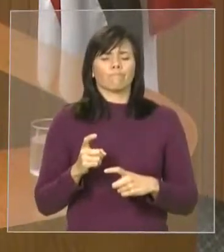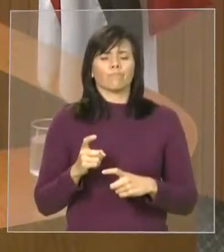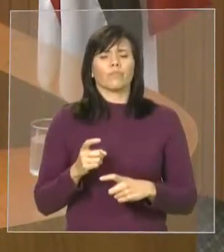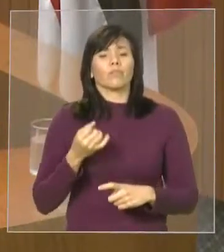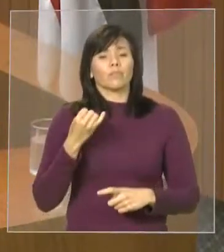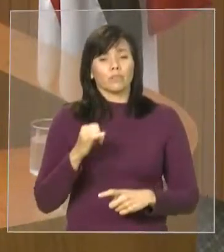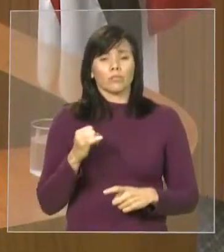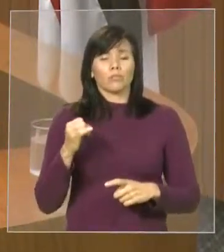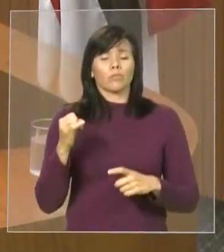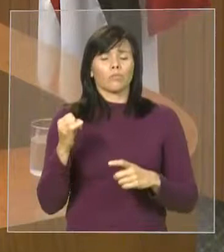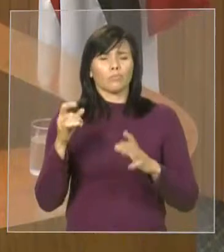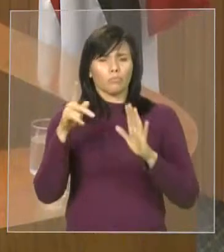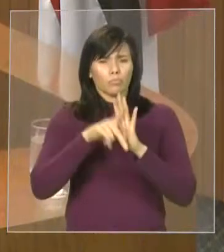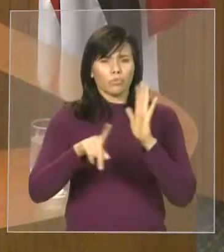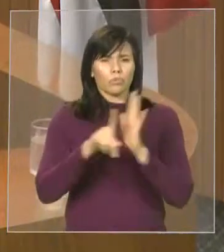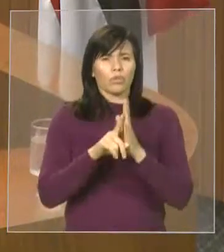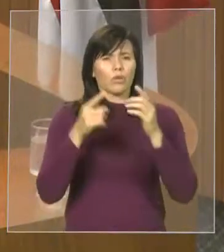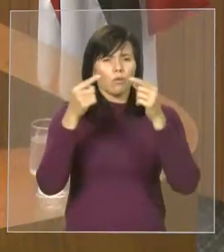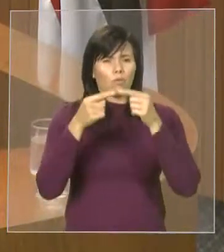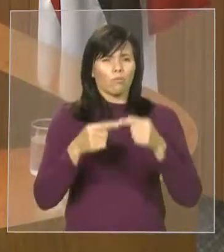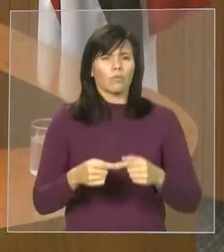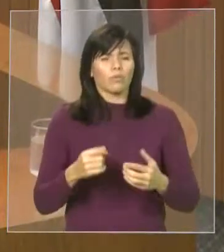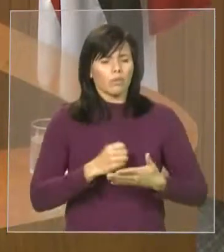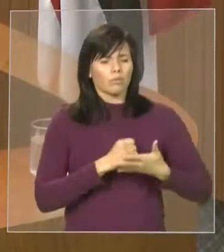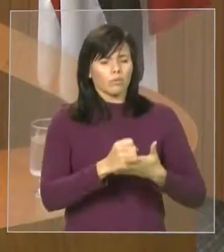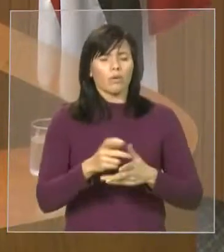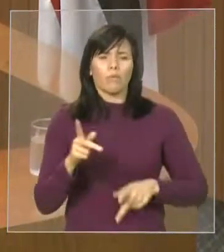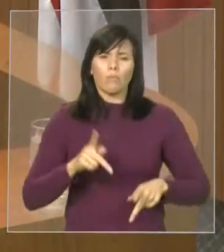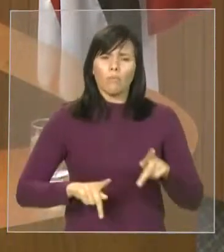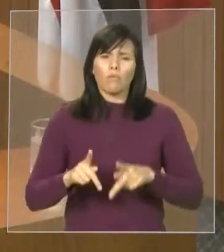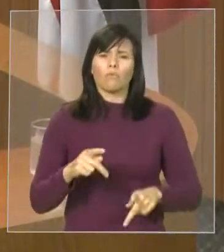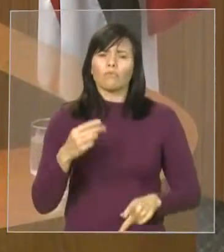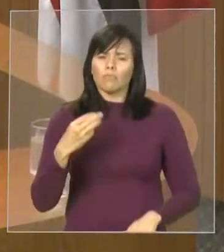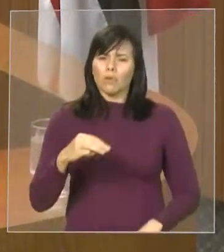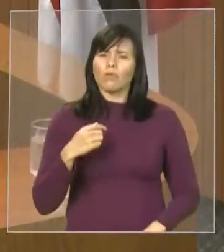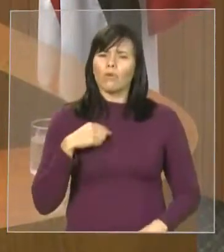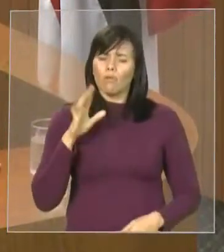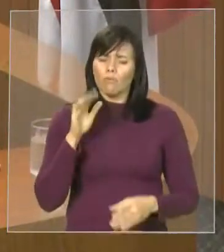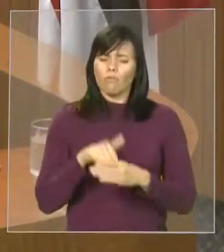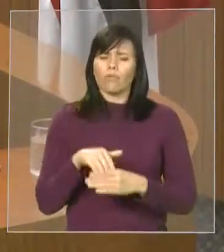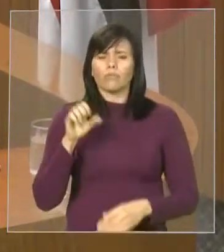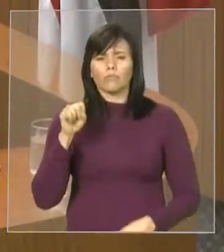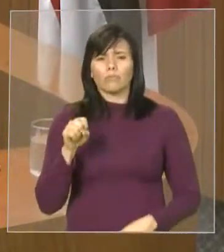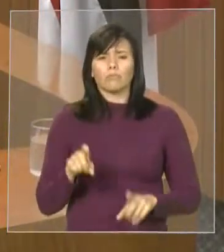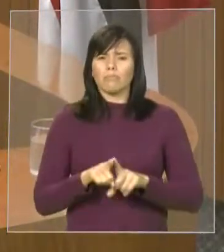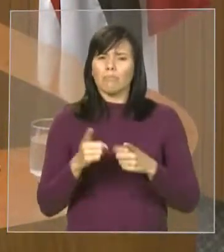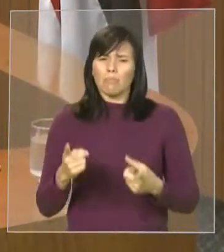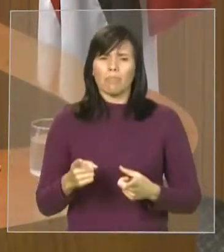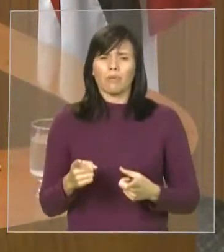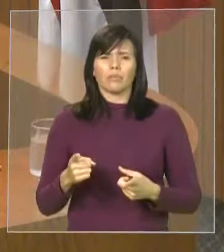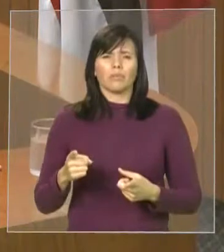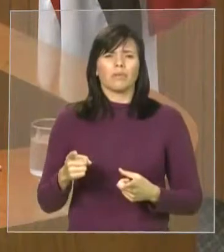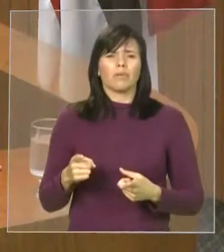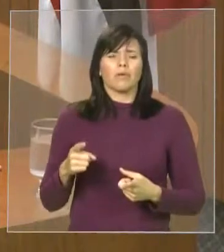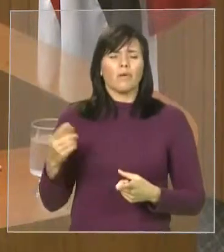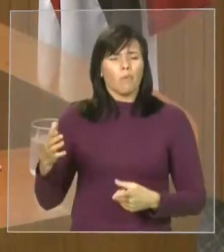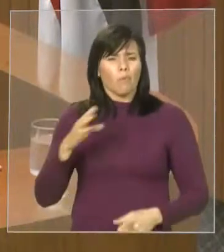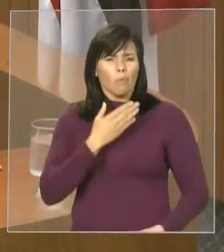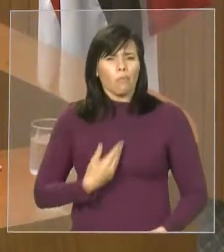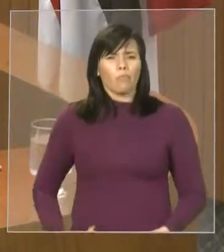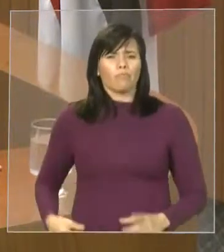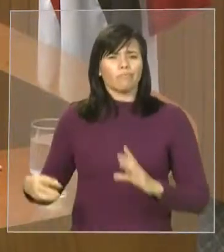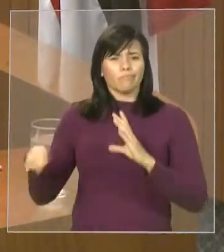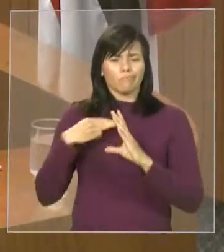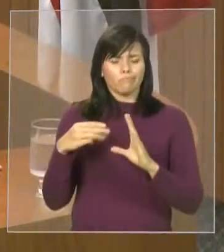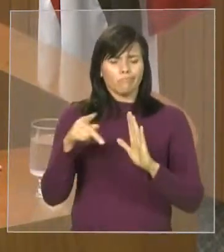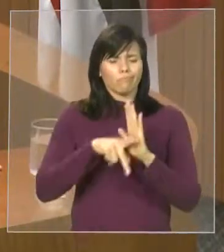voto. Agora, certamente, senhor presidente, pedir e autorizar o endividamento do Estado do Maranhão em mais